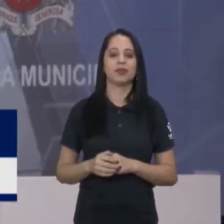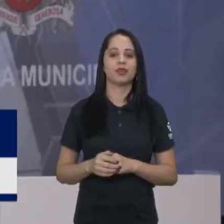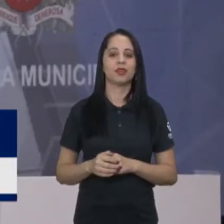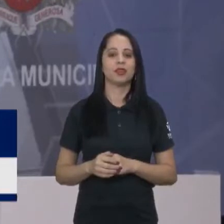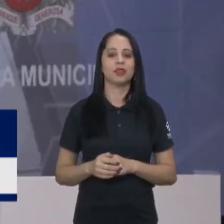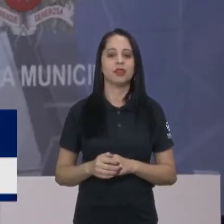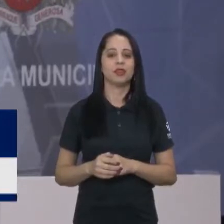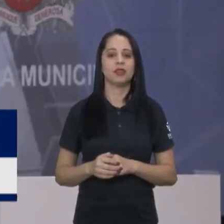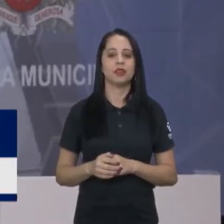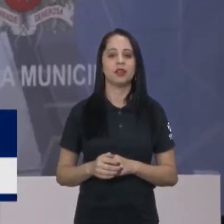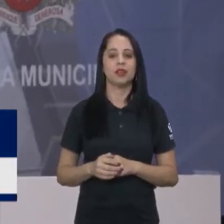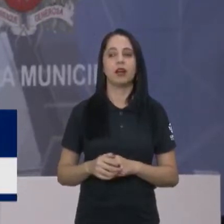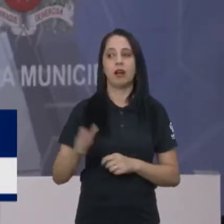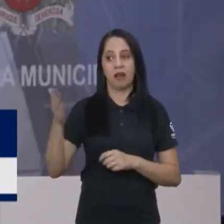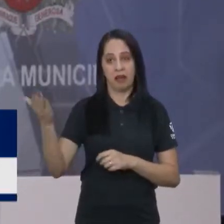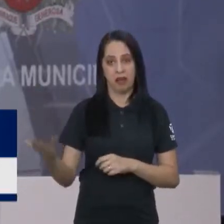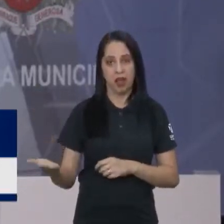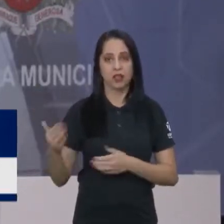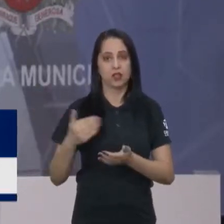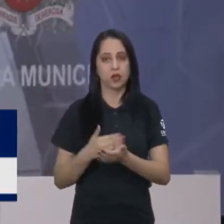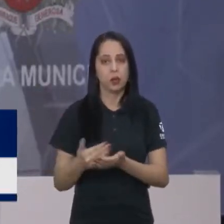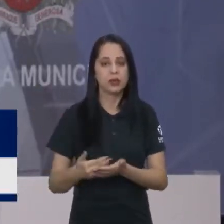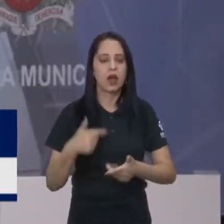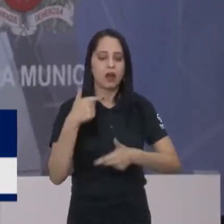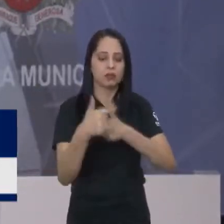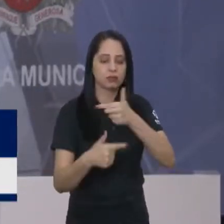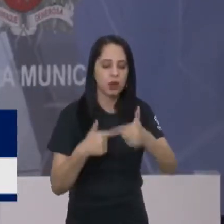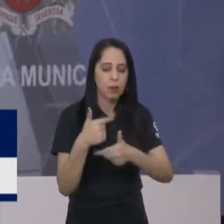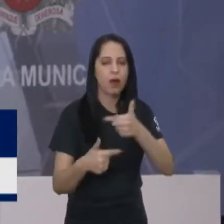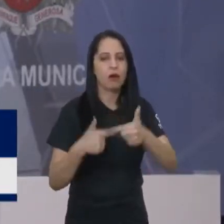E eles começaram a servir a nossa cidade desde essa época.